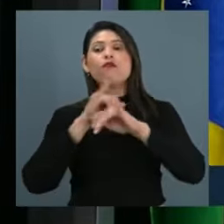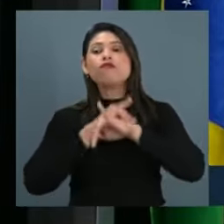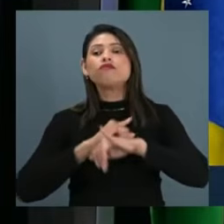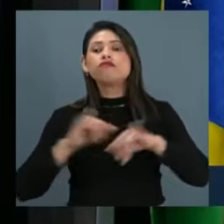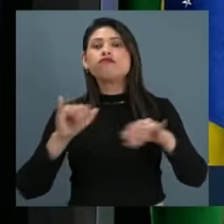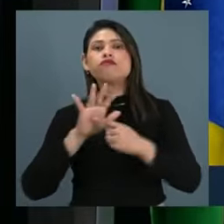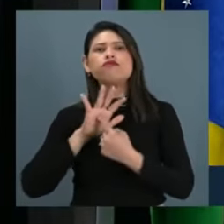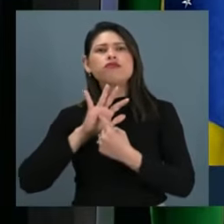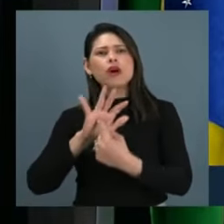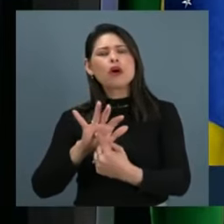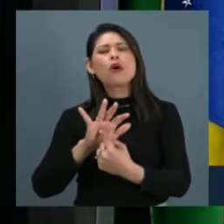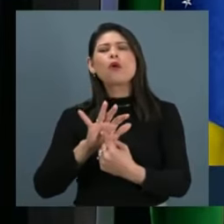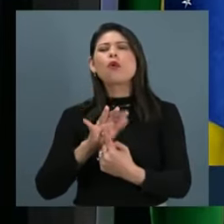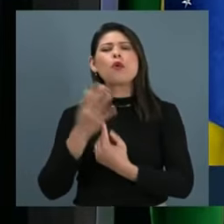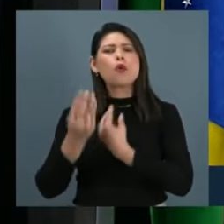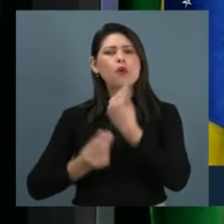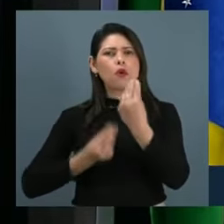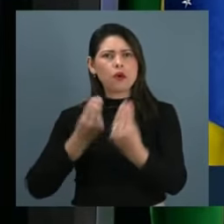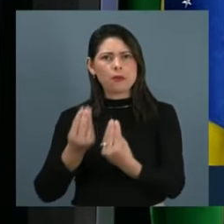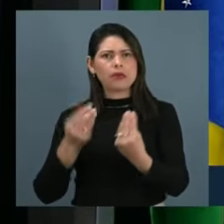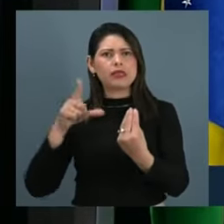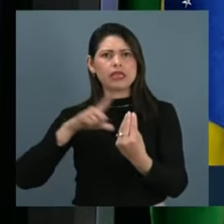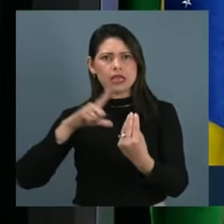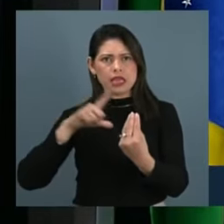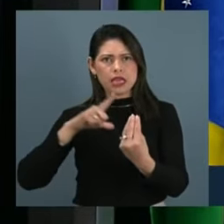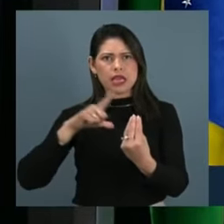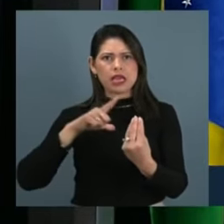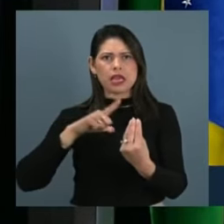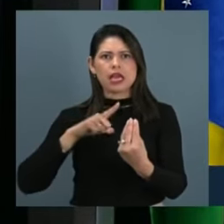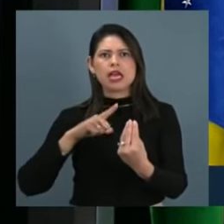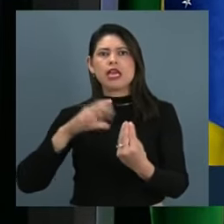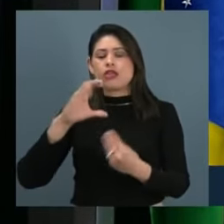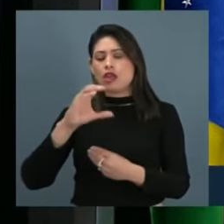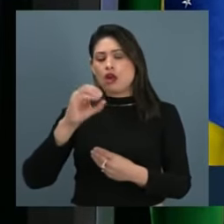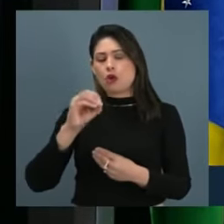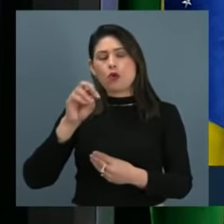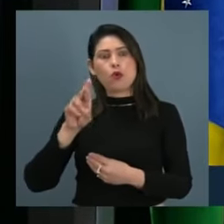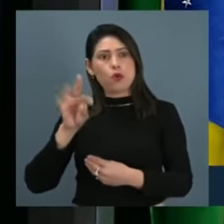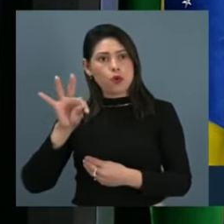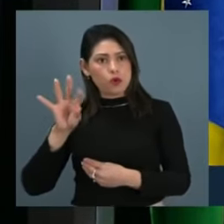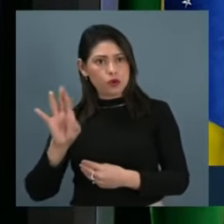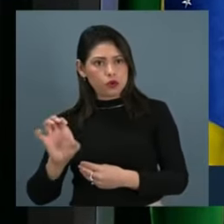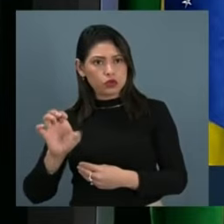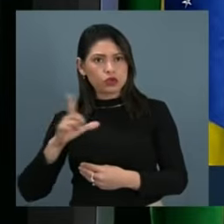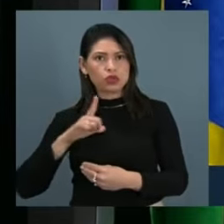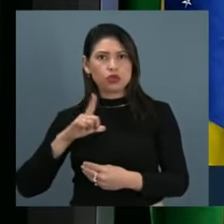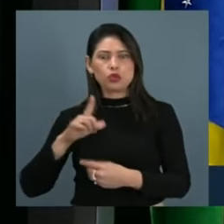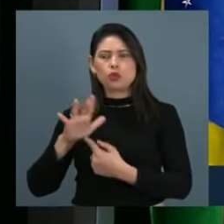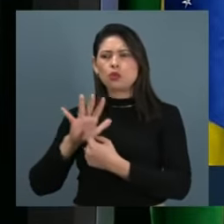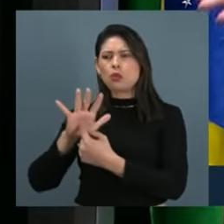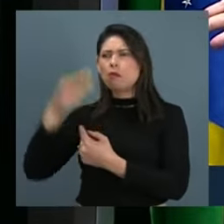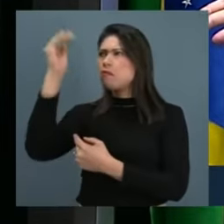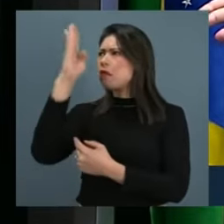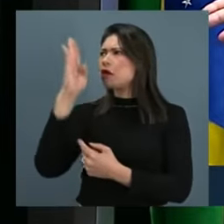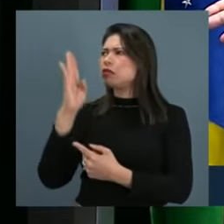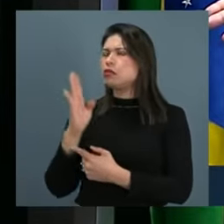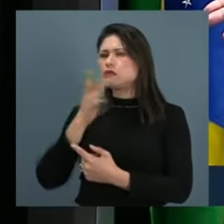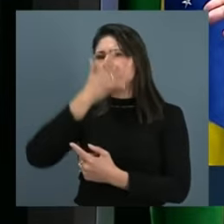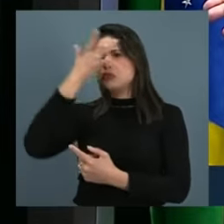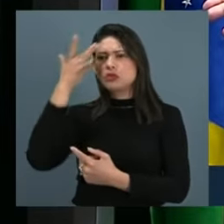vem da cúpula da Corte Suprema do Brasil, que escancara isso para quem não quer